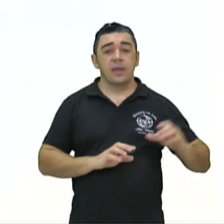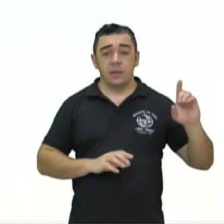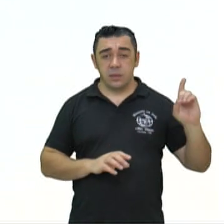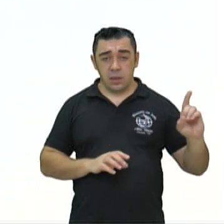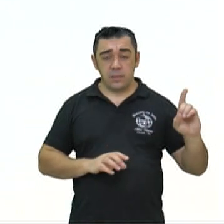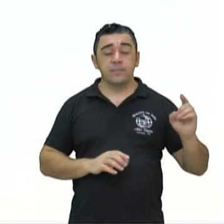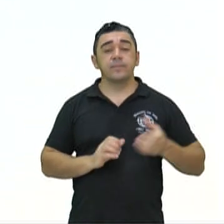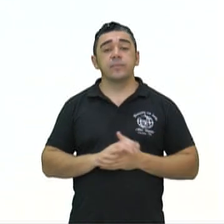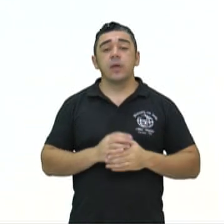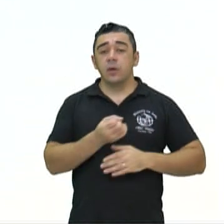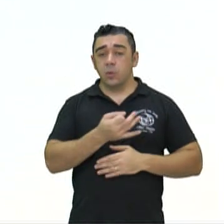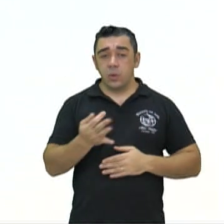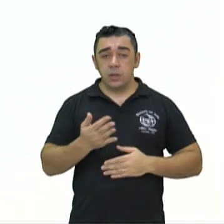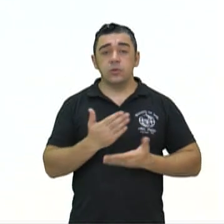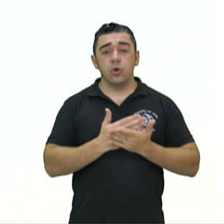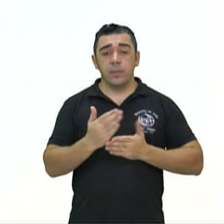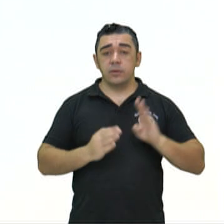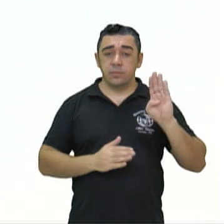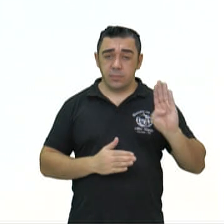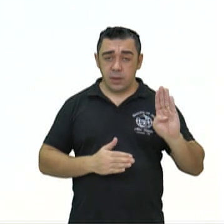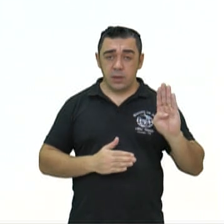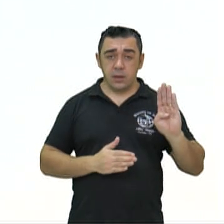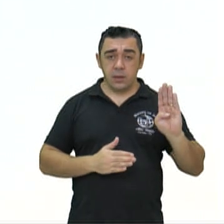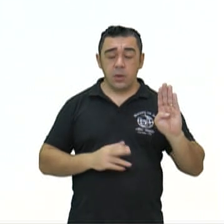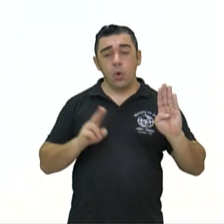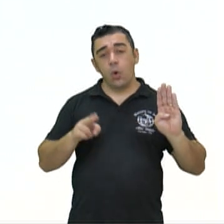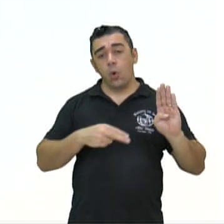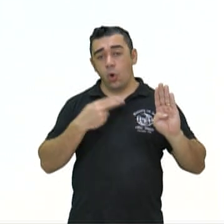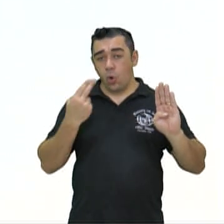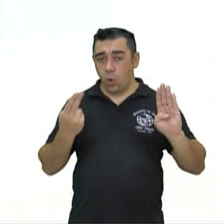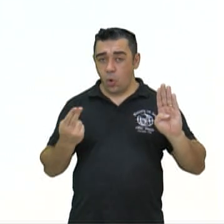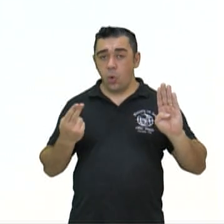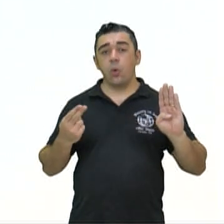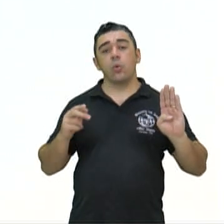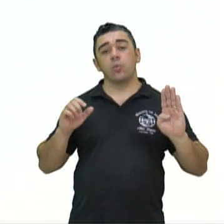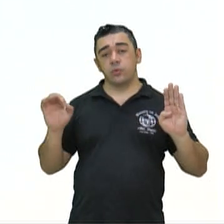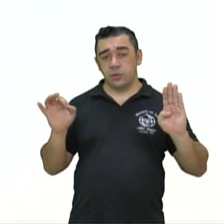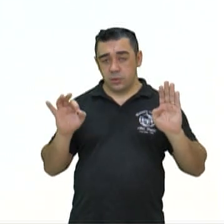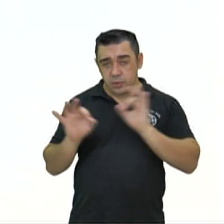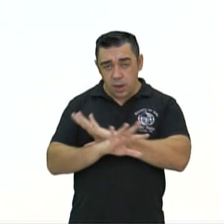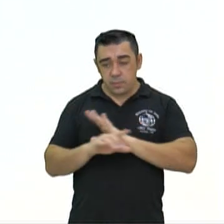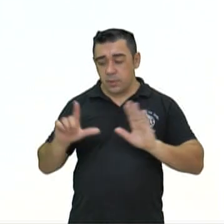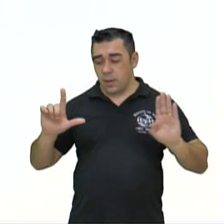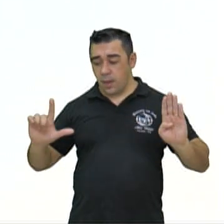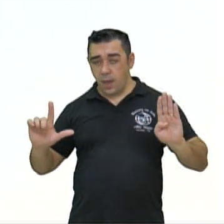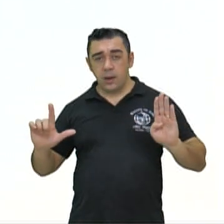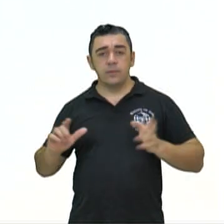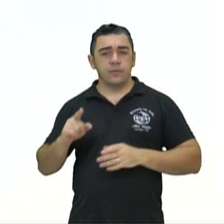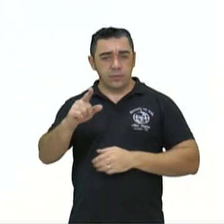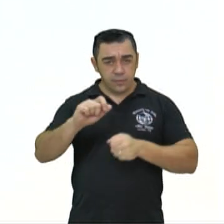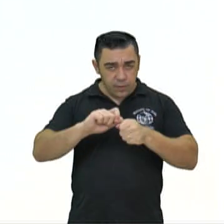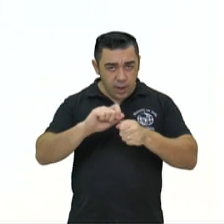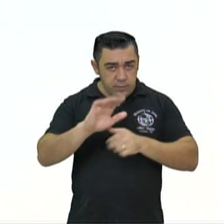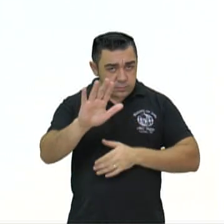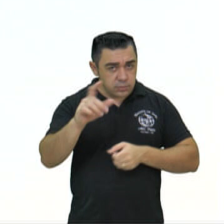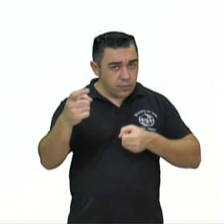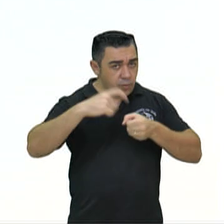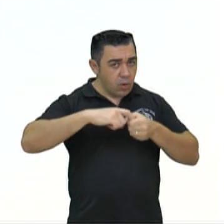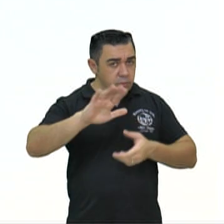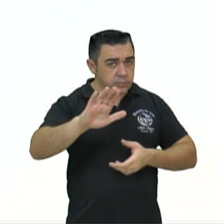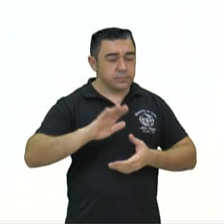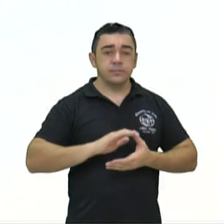D. Quantos começam por B ou terminam por L? Então, façam lá e a gente já volta.